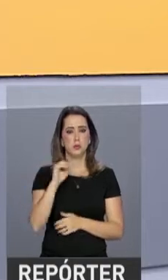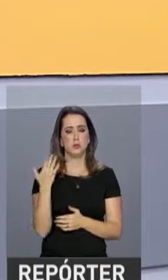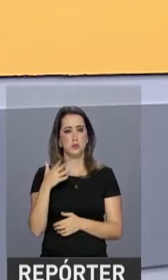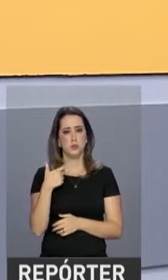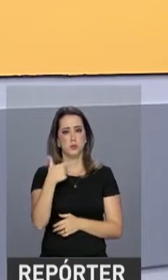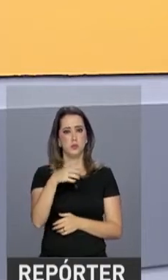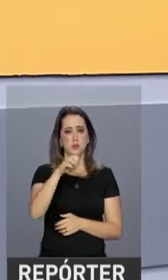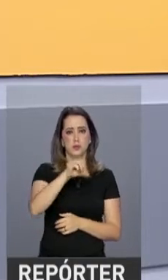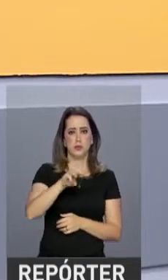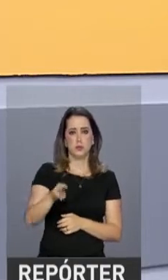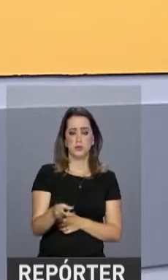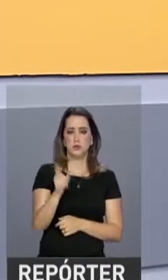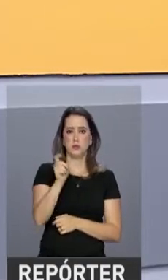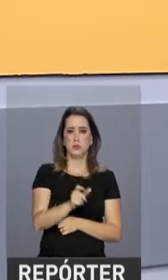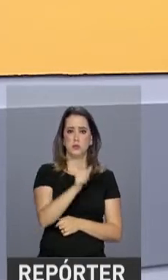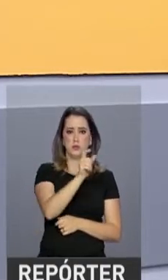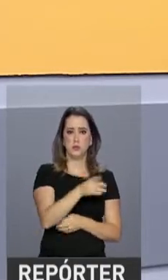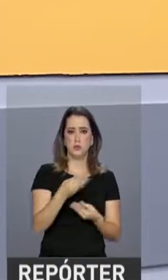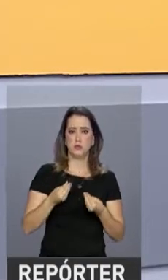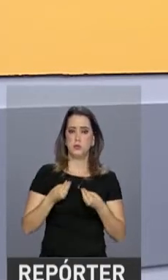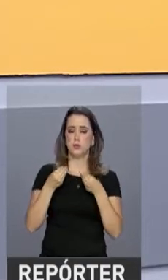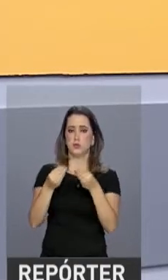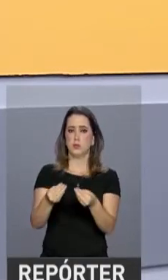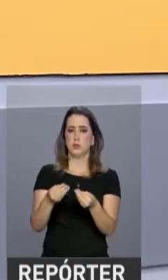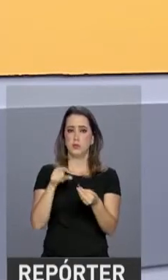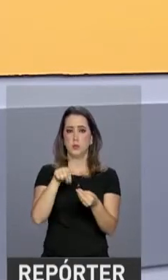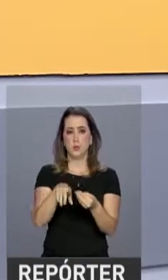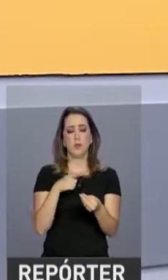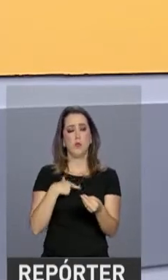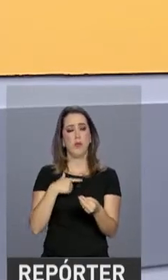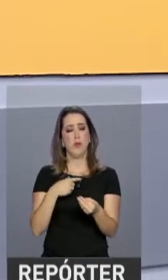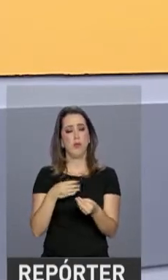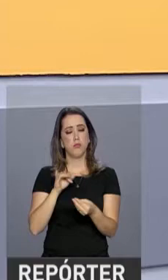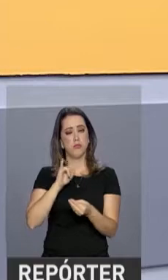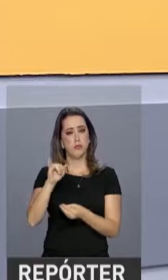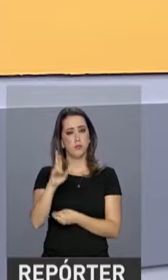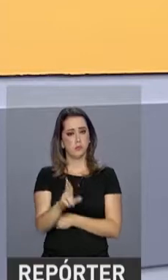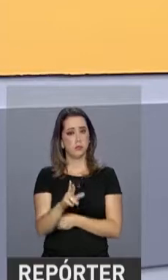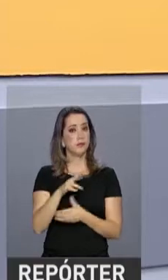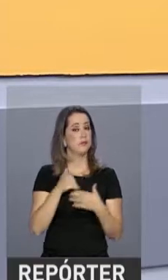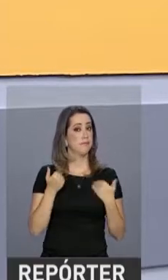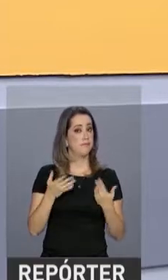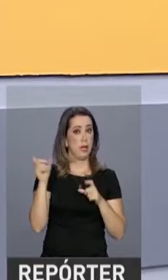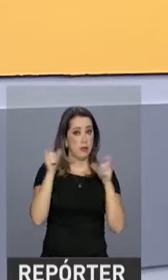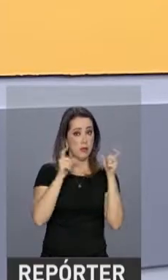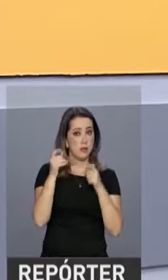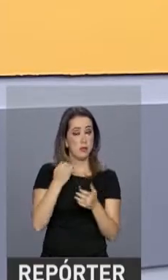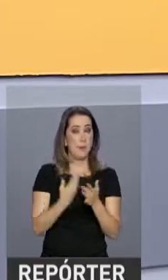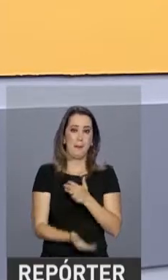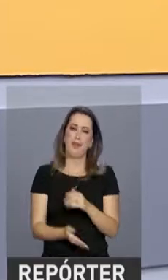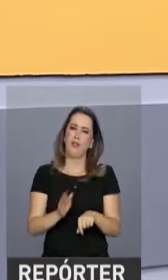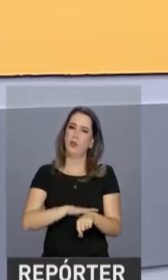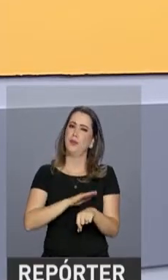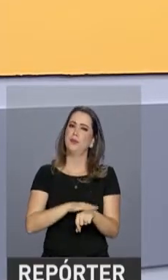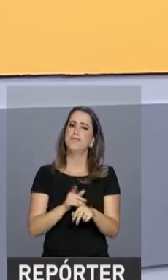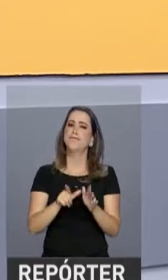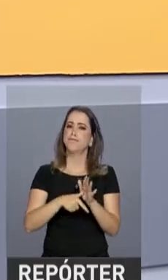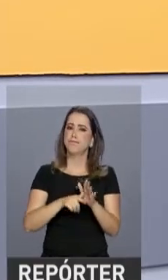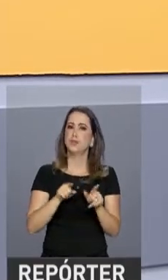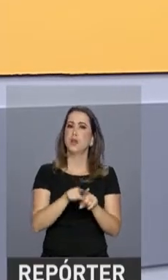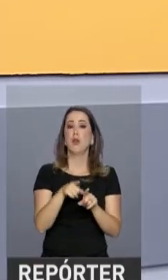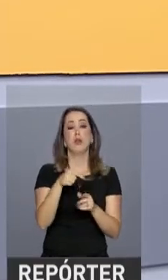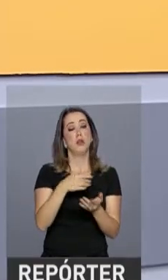abril, cerca de 29 milhões de contribuintes prestem as contas com o Leão. E fique atento, quem perder o prazo